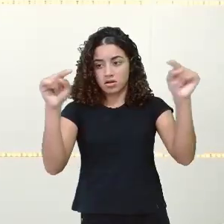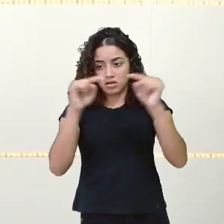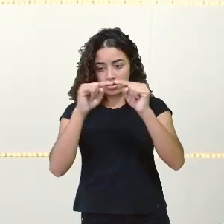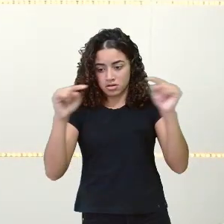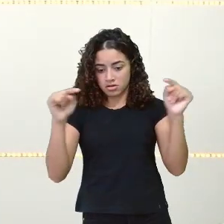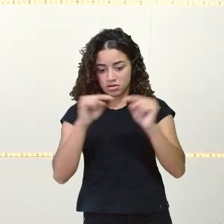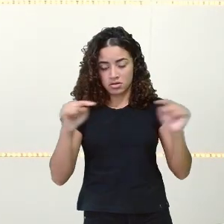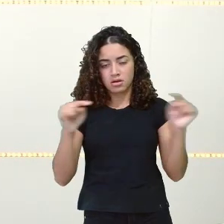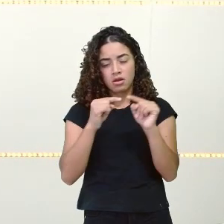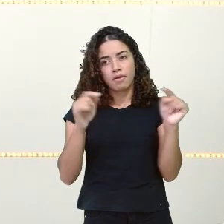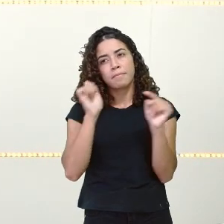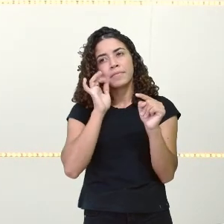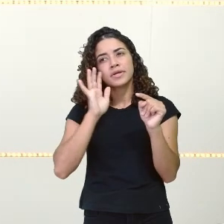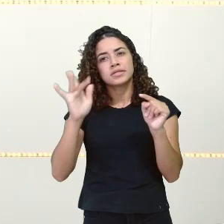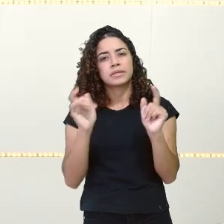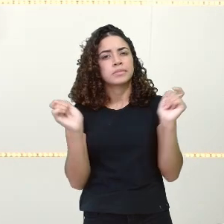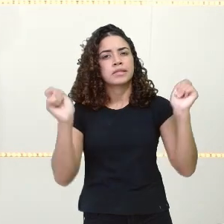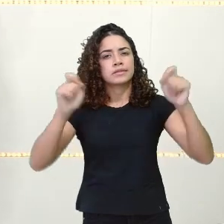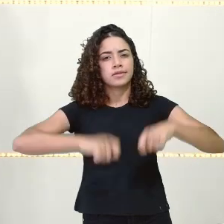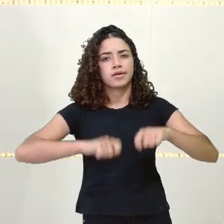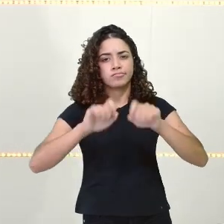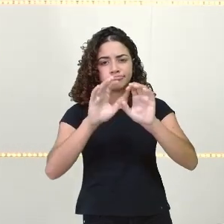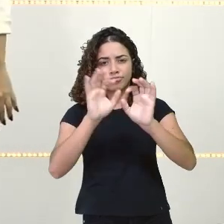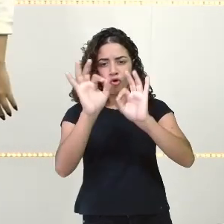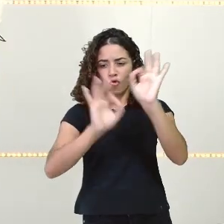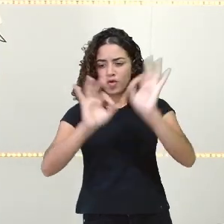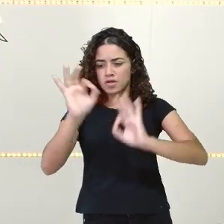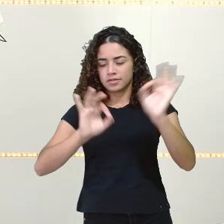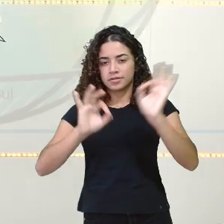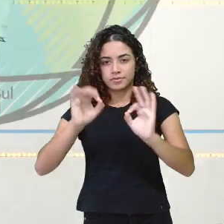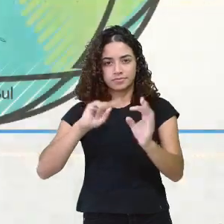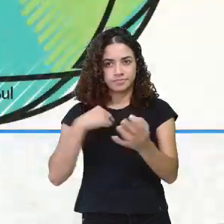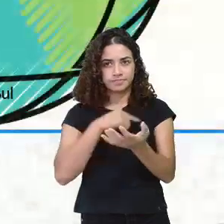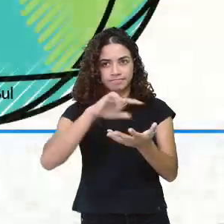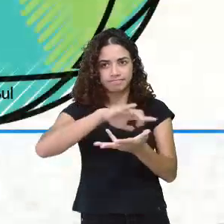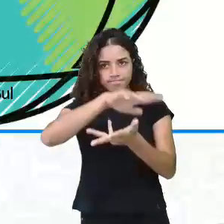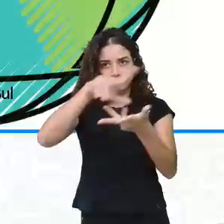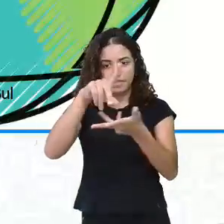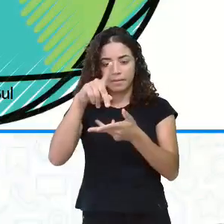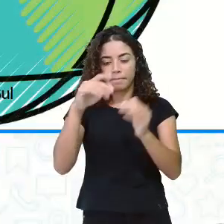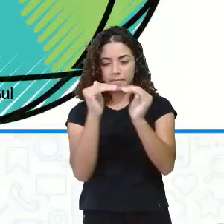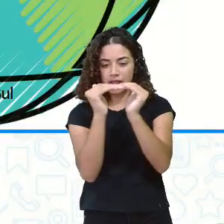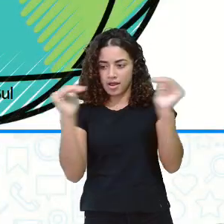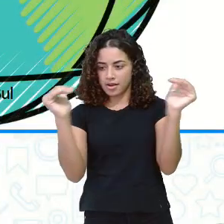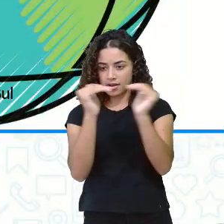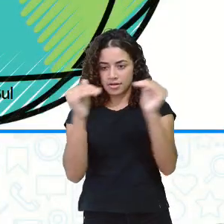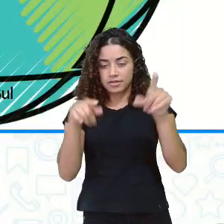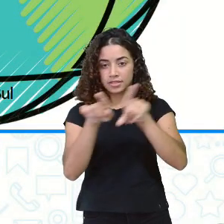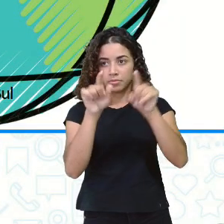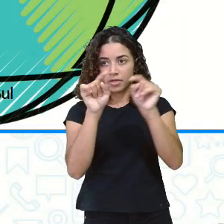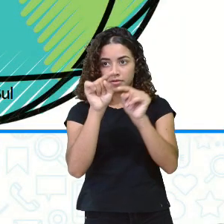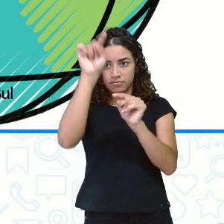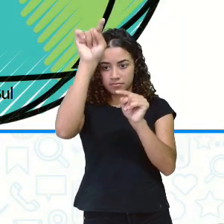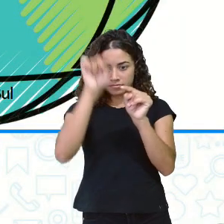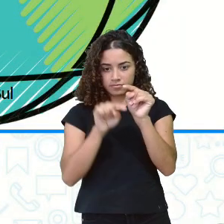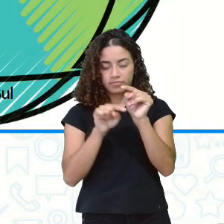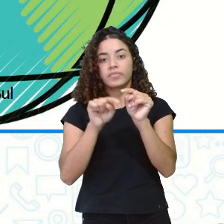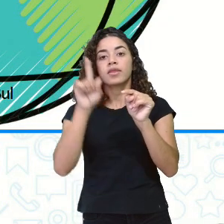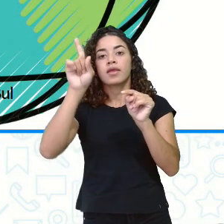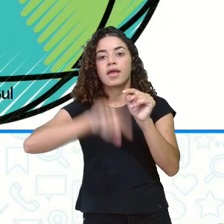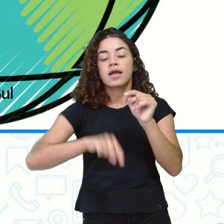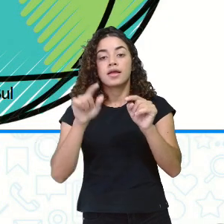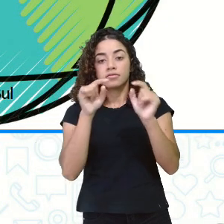para dividir esse nosso planeta. Olha só aqui. Os paralelos e meridianos são linhas